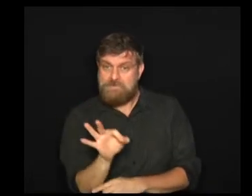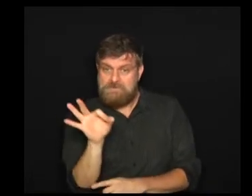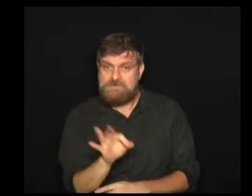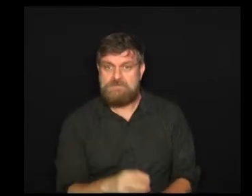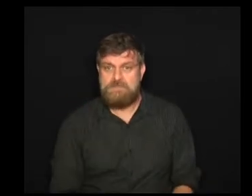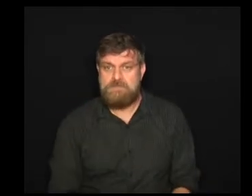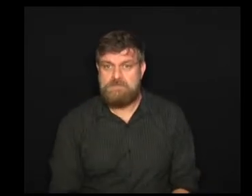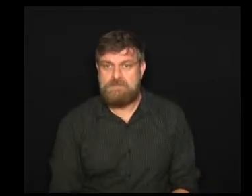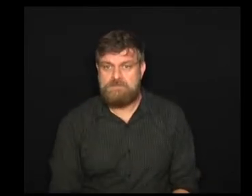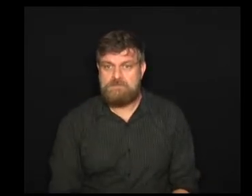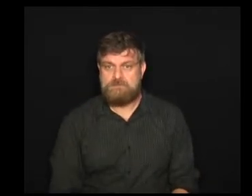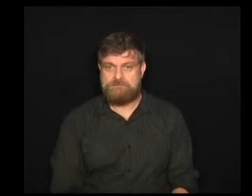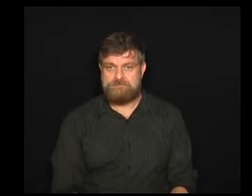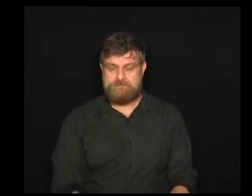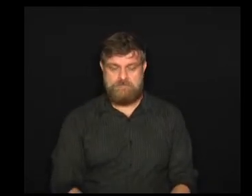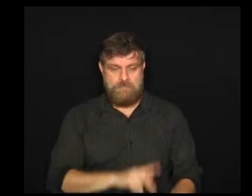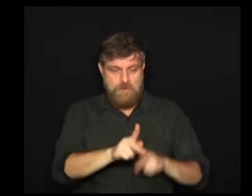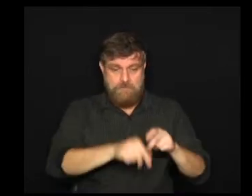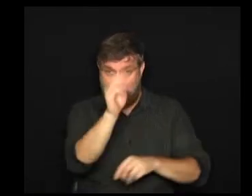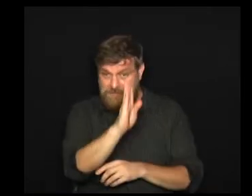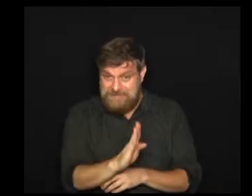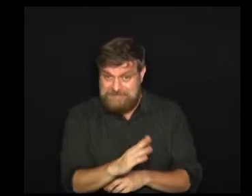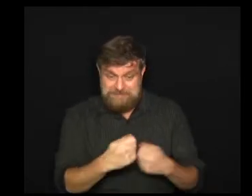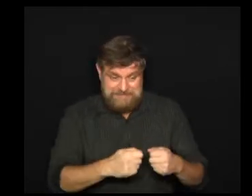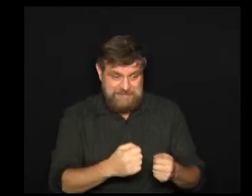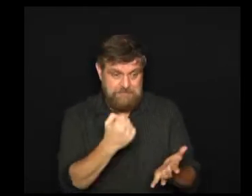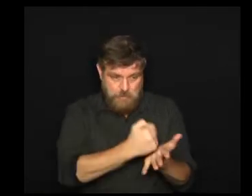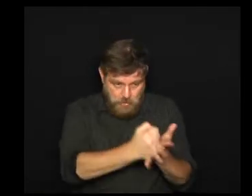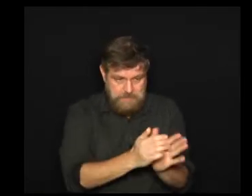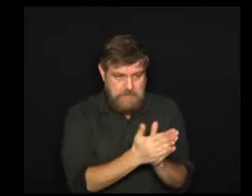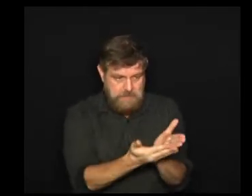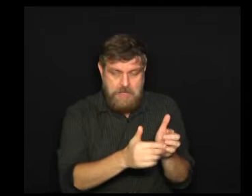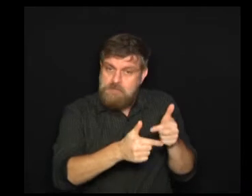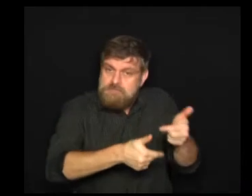público no Brasil que deveria estar empregado,